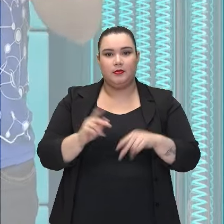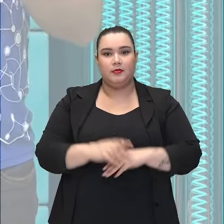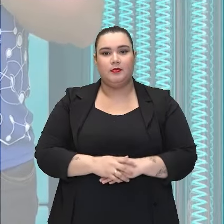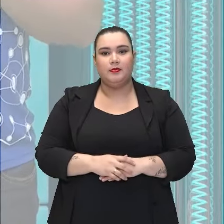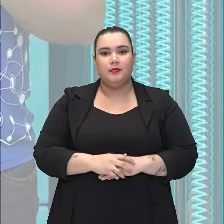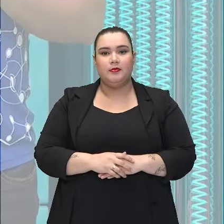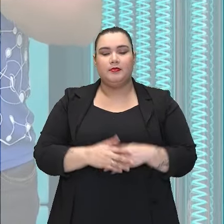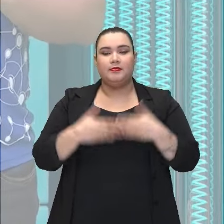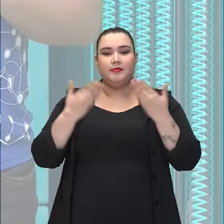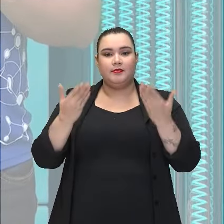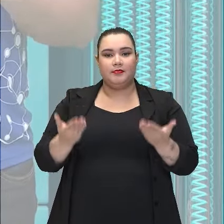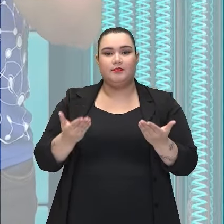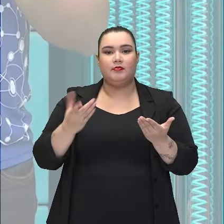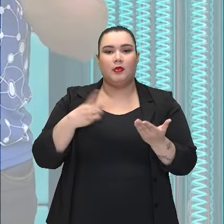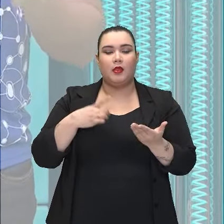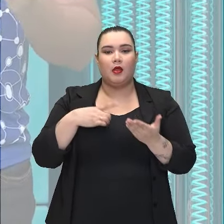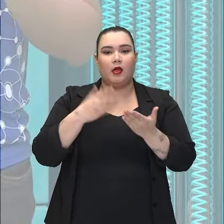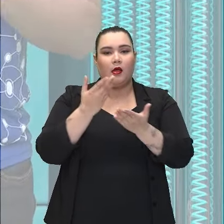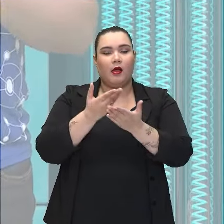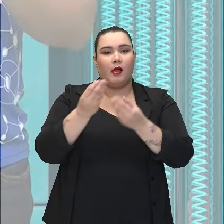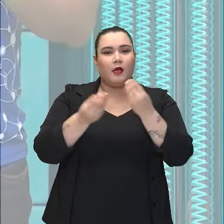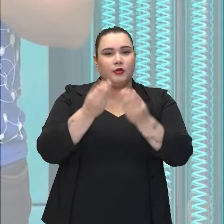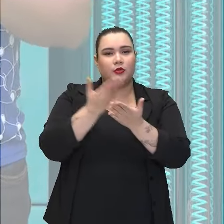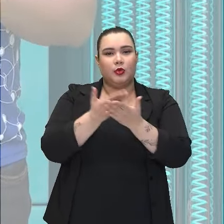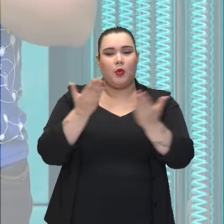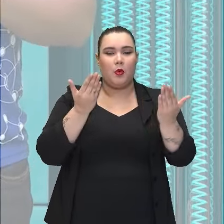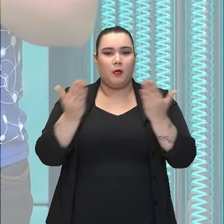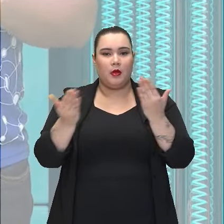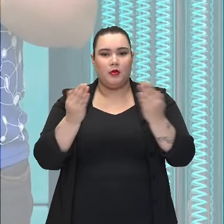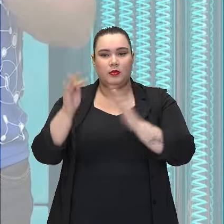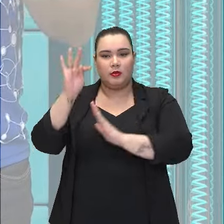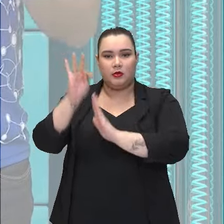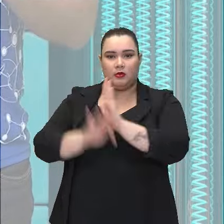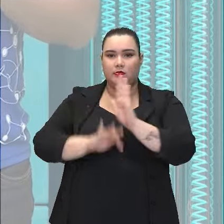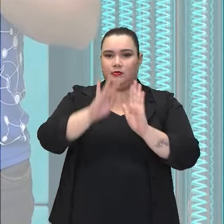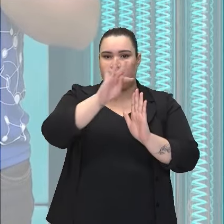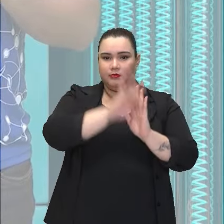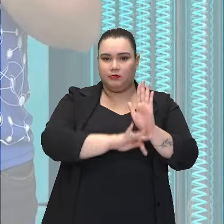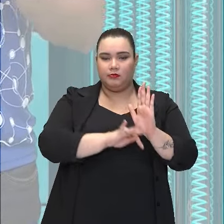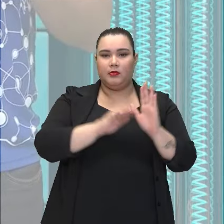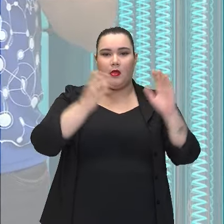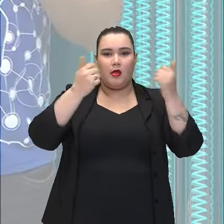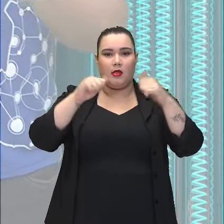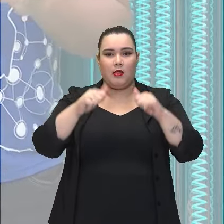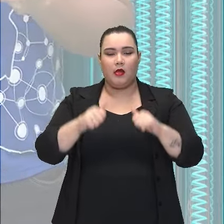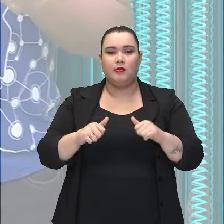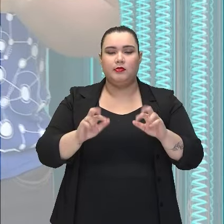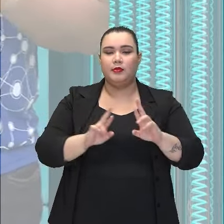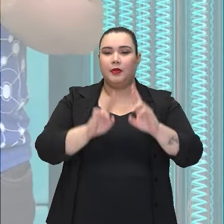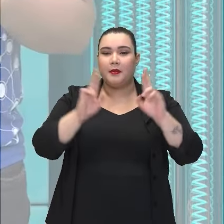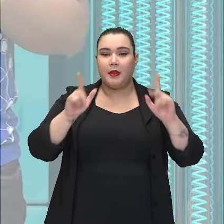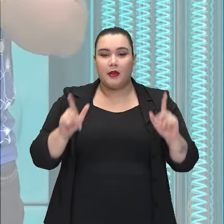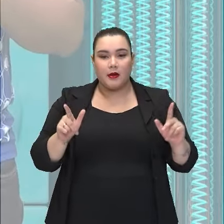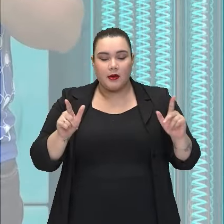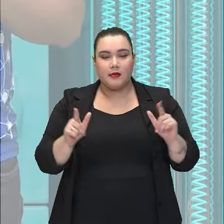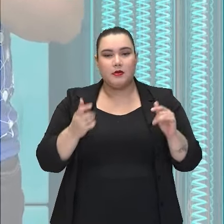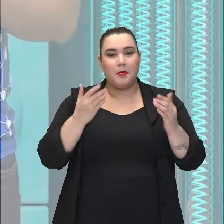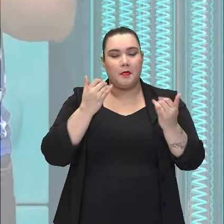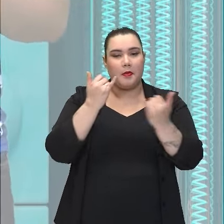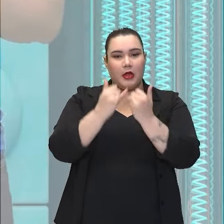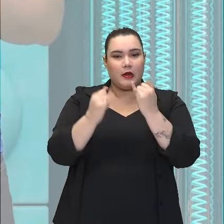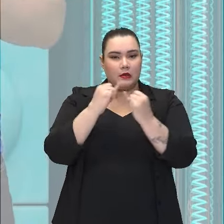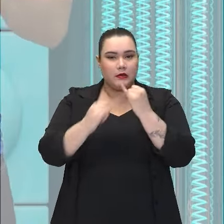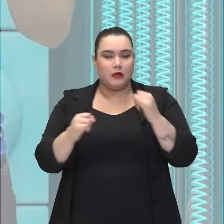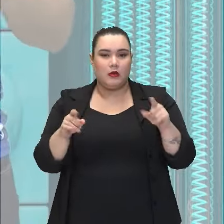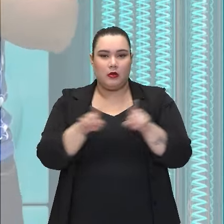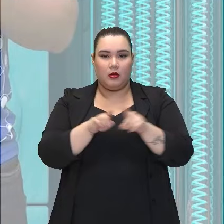turmas? Então fizemos aí o nosso exercício de comparação entre textos, verificamos diferenças, verificamos semelhanças,